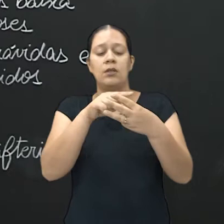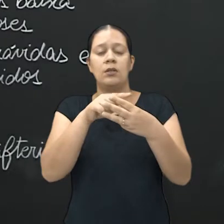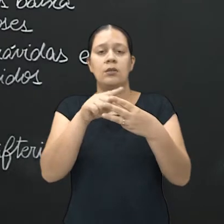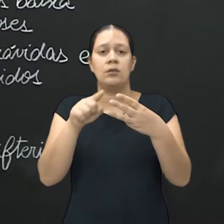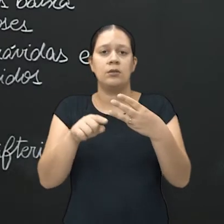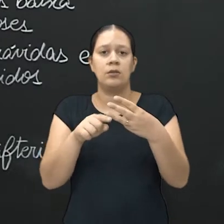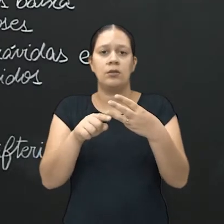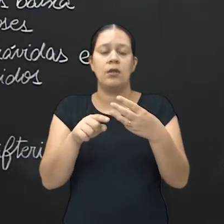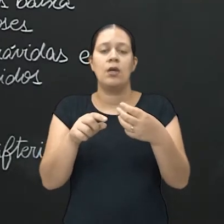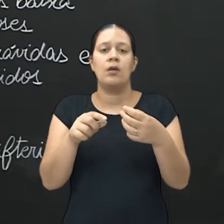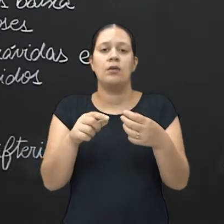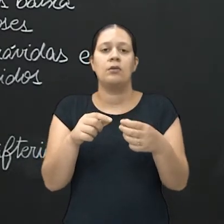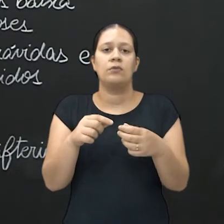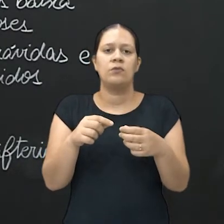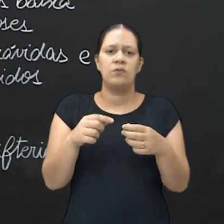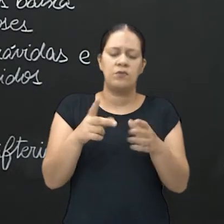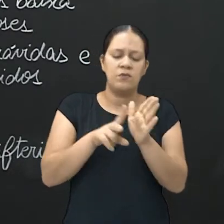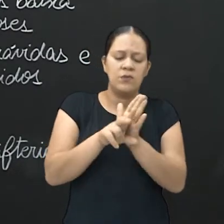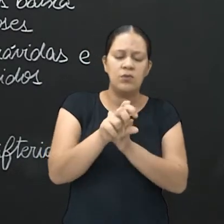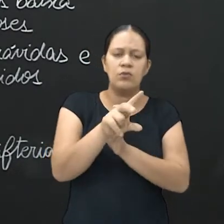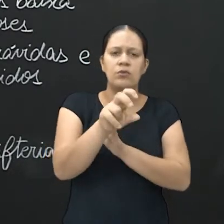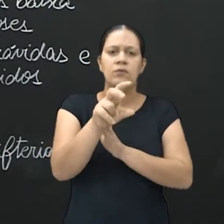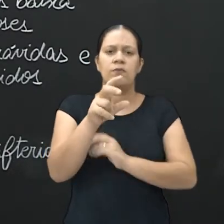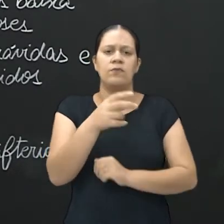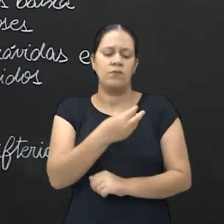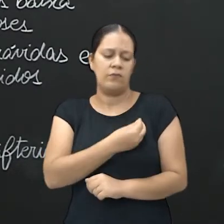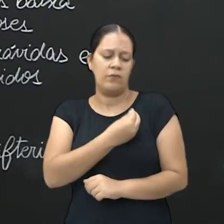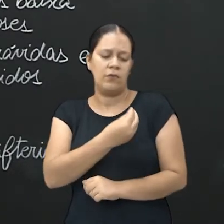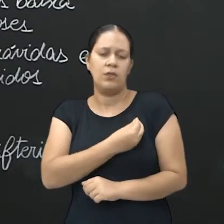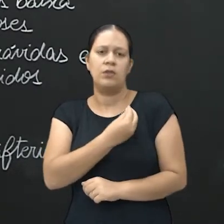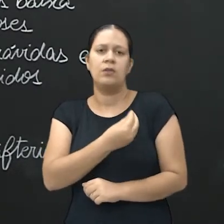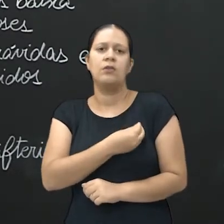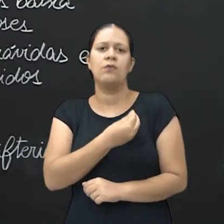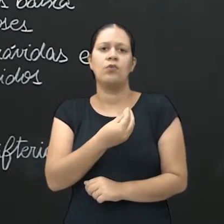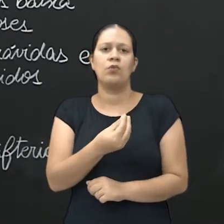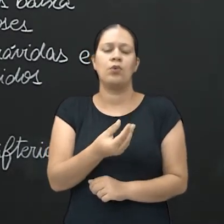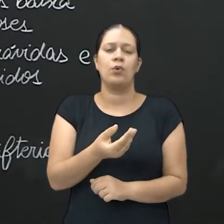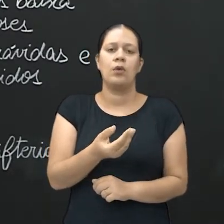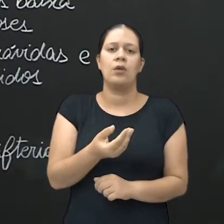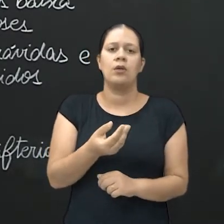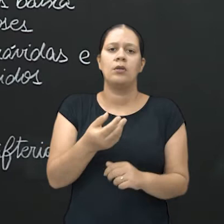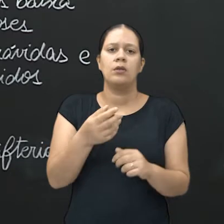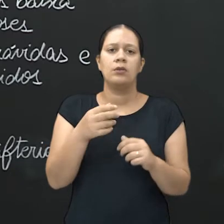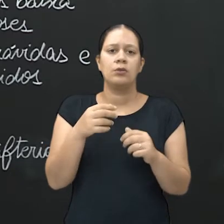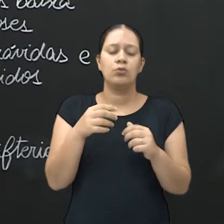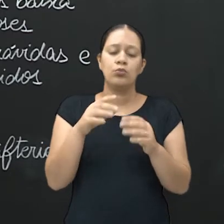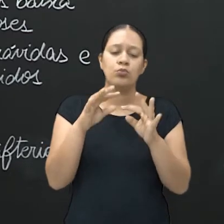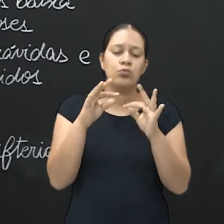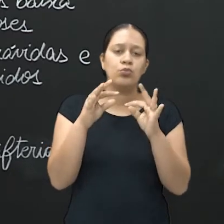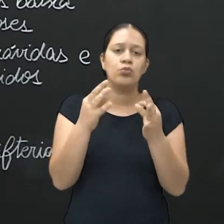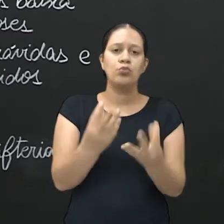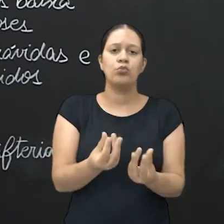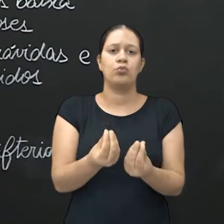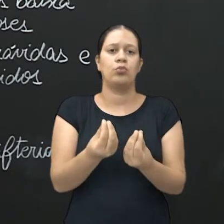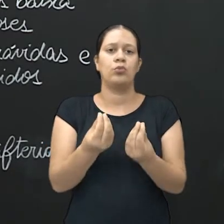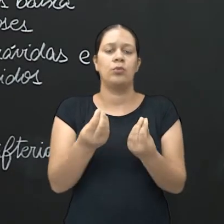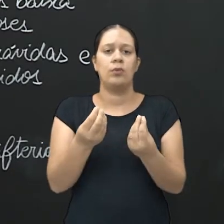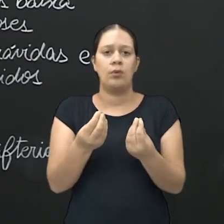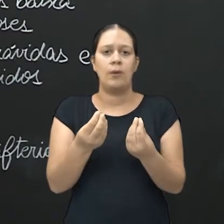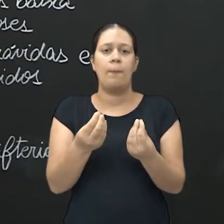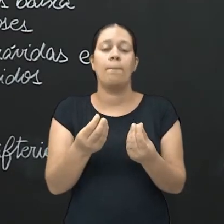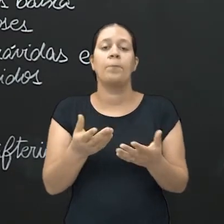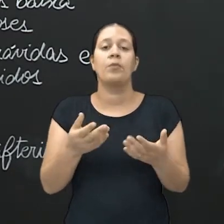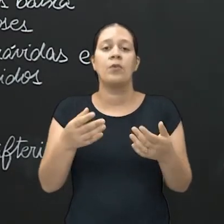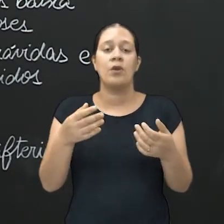você fica já, vírus vivo, porém é um vírus que foi retirada a toxicidade dele. Então a gente fala que ele está